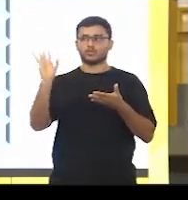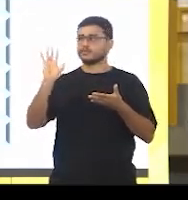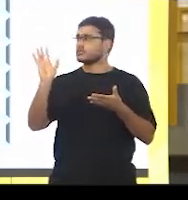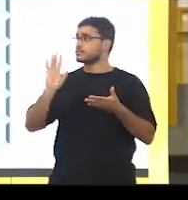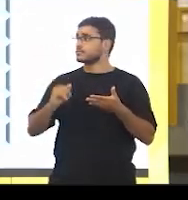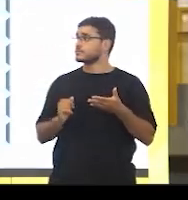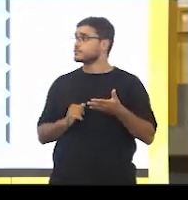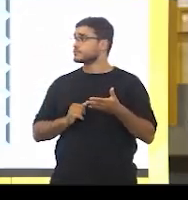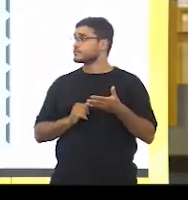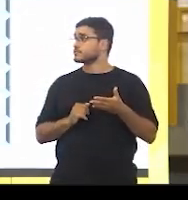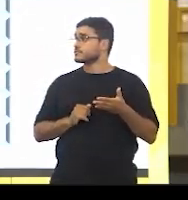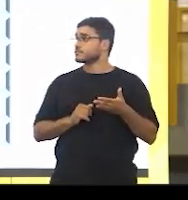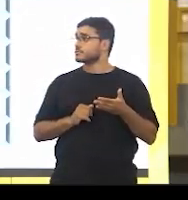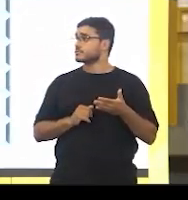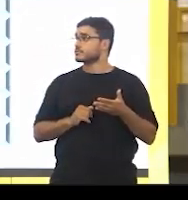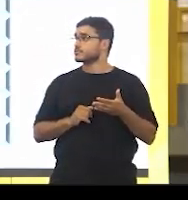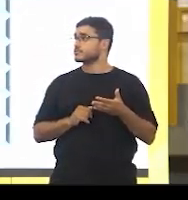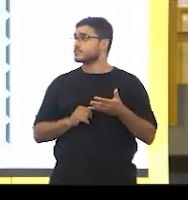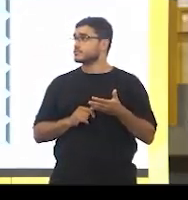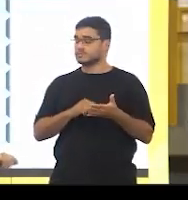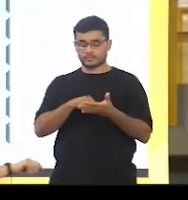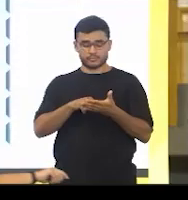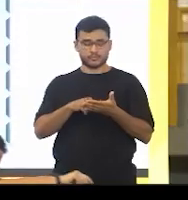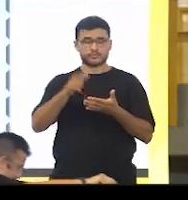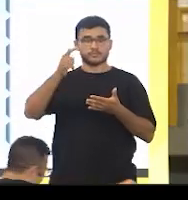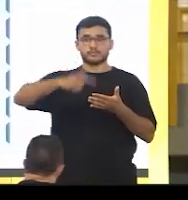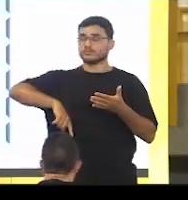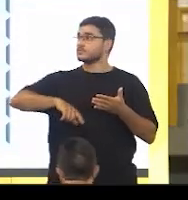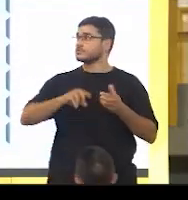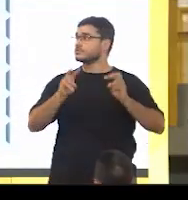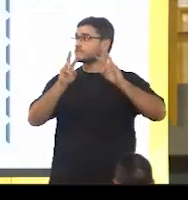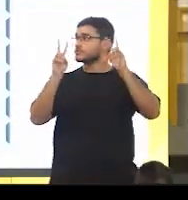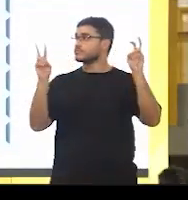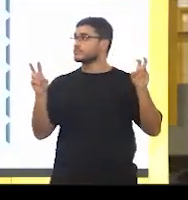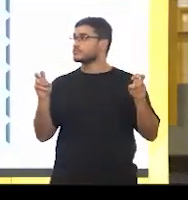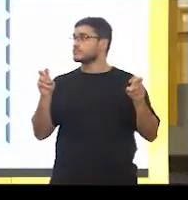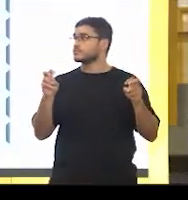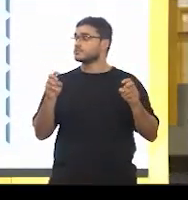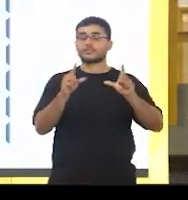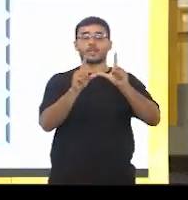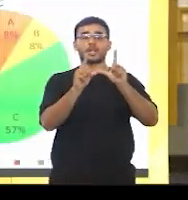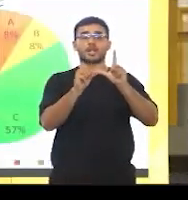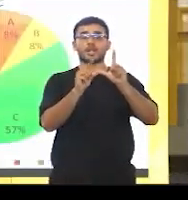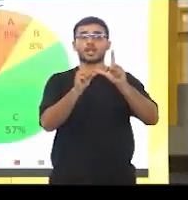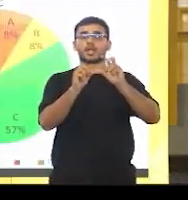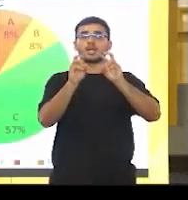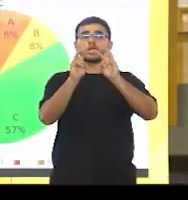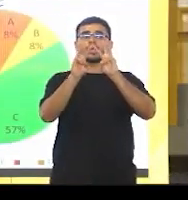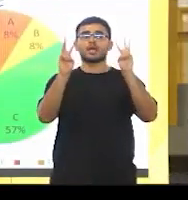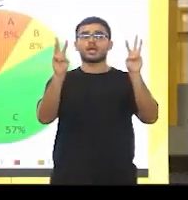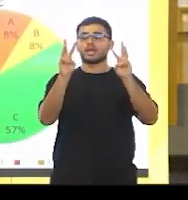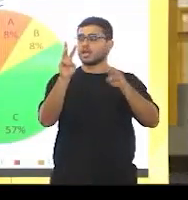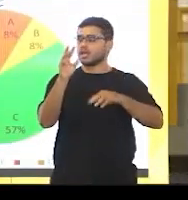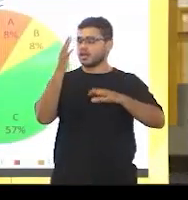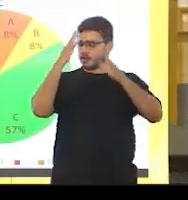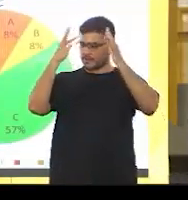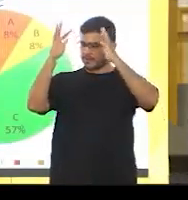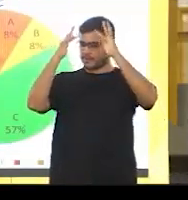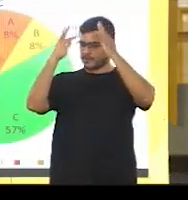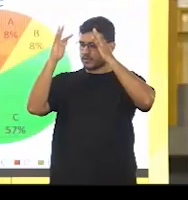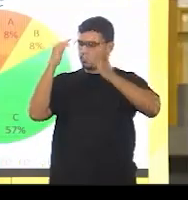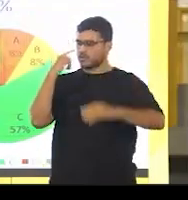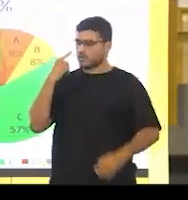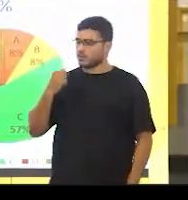tá? Mas disseram assim, professor, repete aí o linkzinho histórico da filosofia antiga. Bora lá, ó,